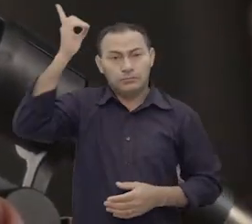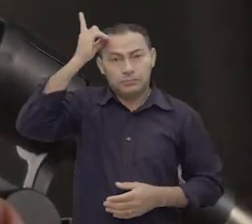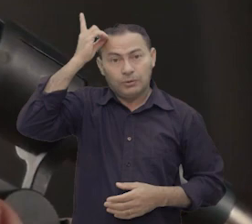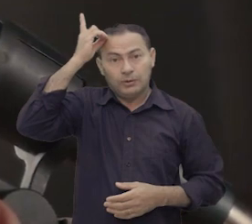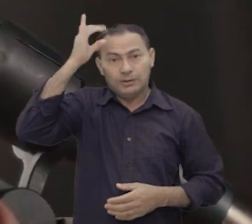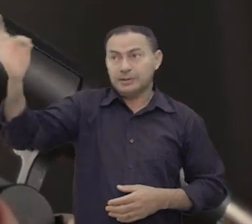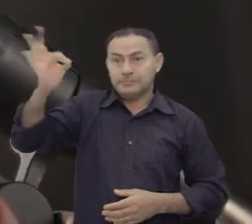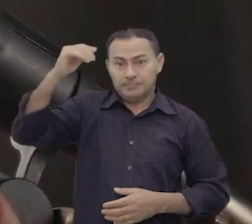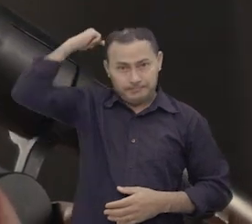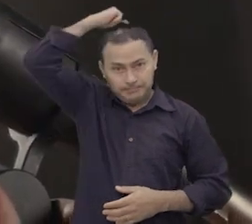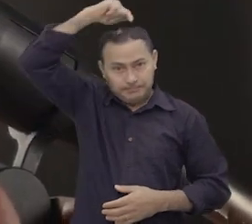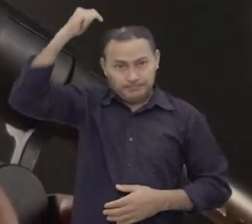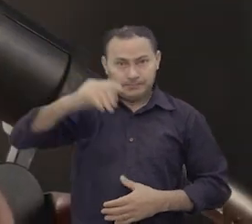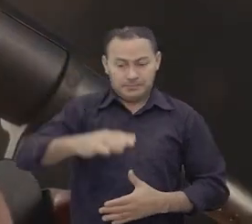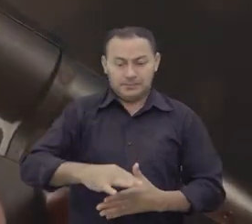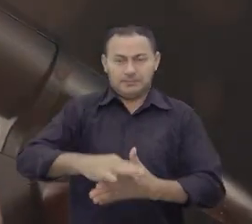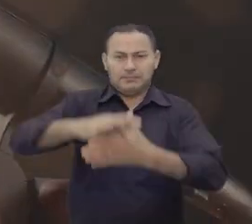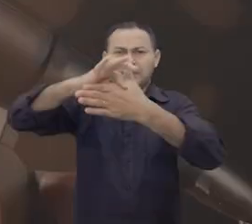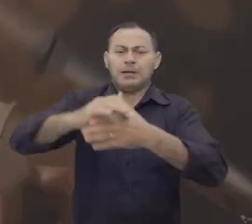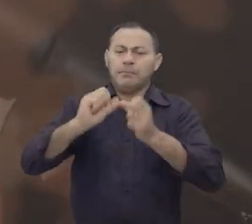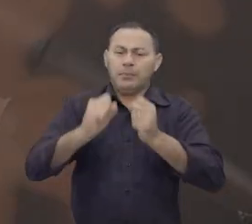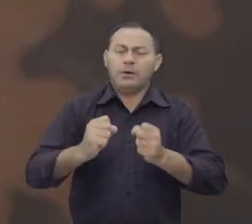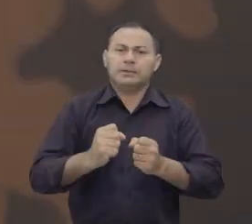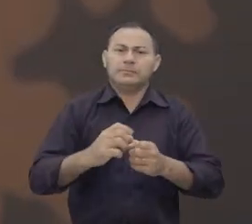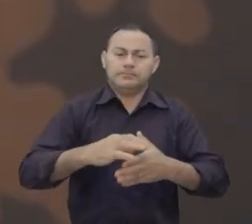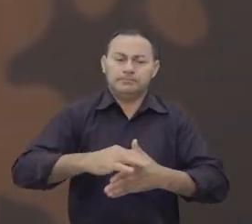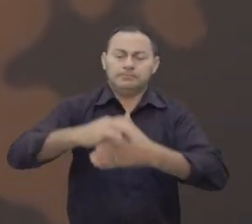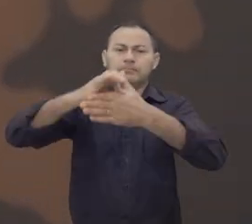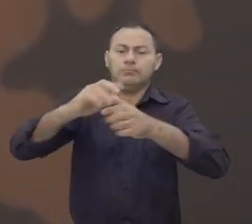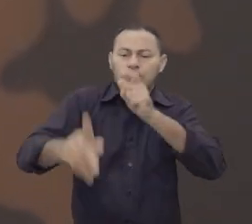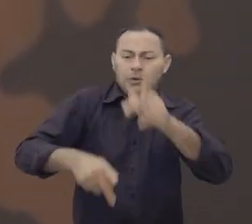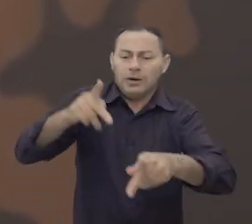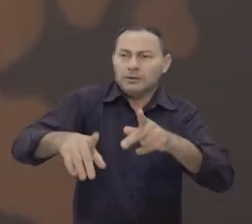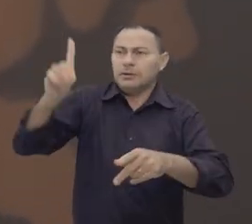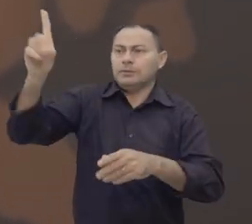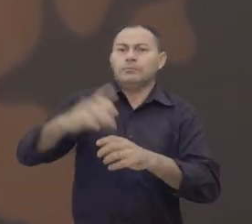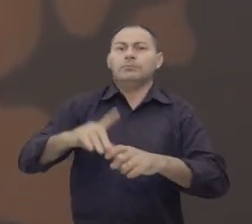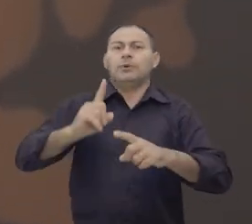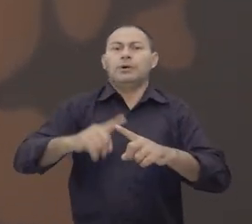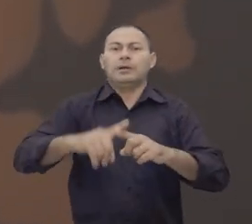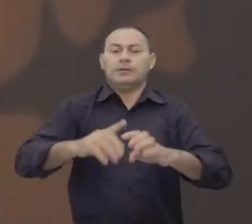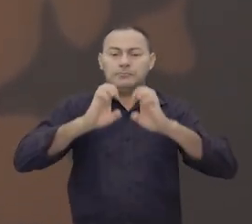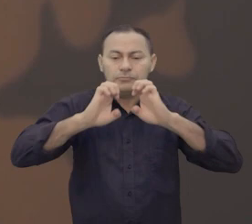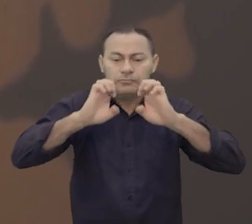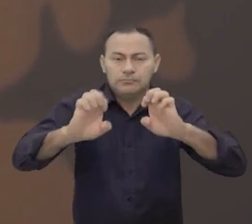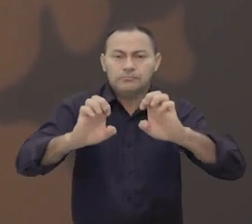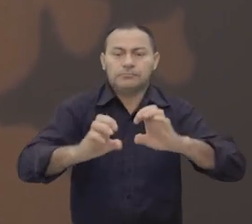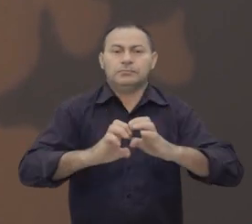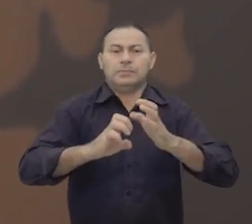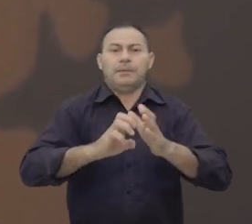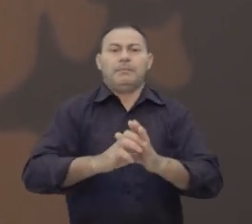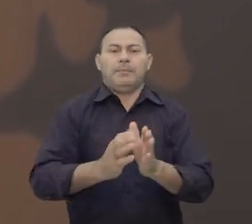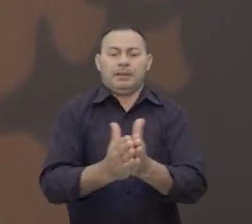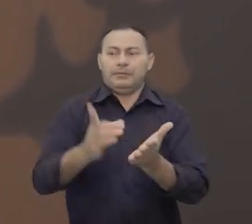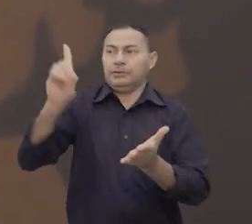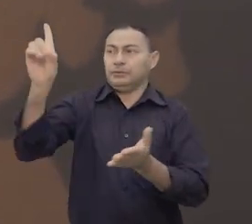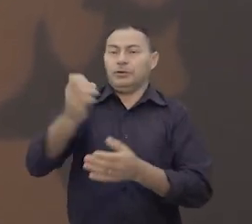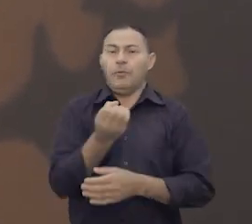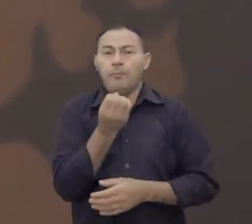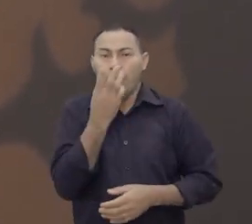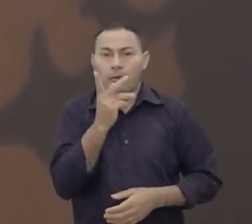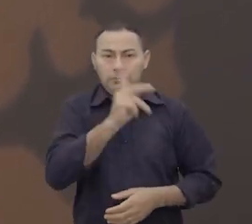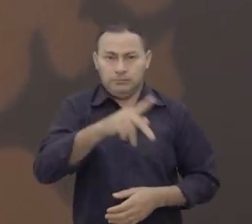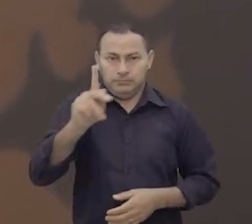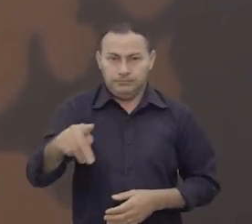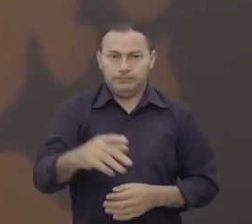de liderança. Ele pode liderar o povo de Deus porque é um evangelista e pode liderar o povo de Deus porque é um bom professor.